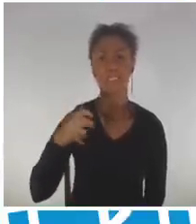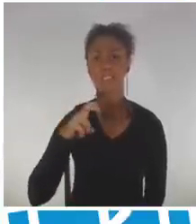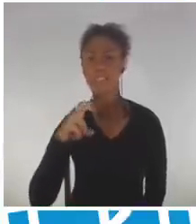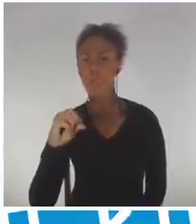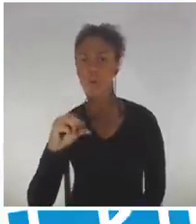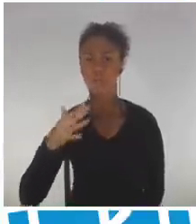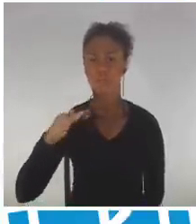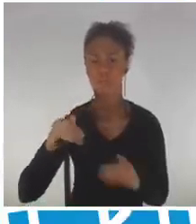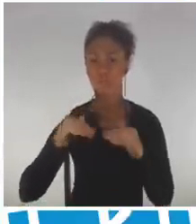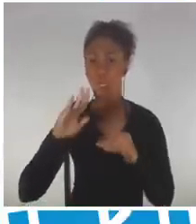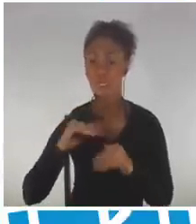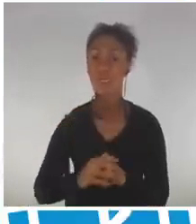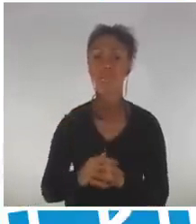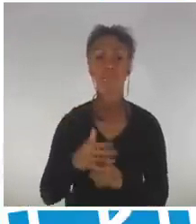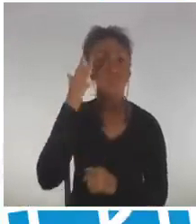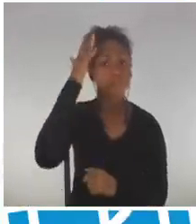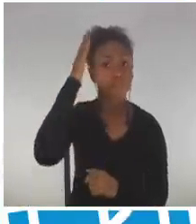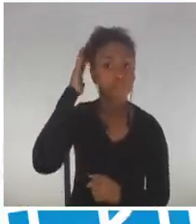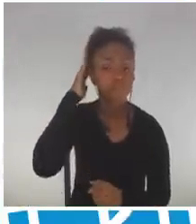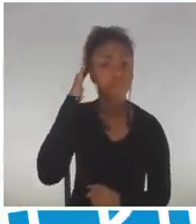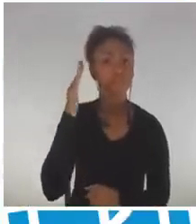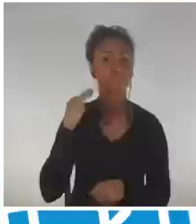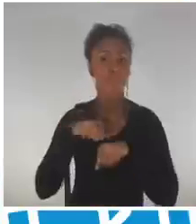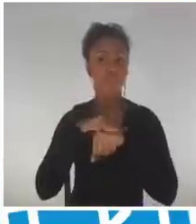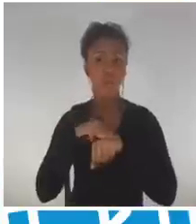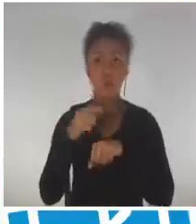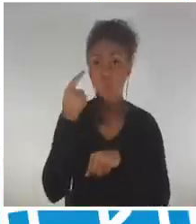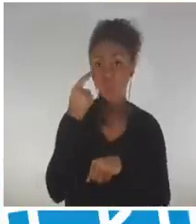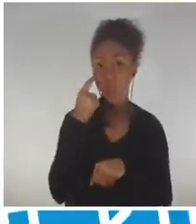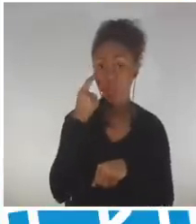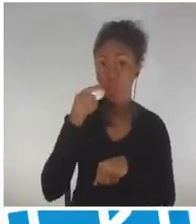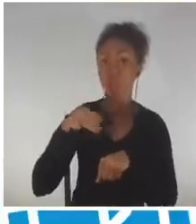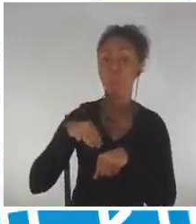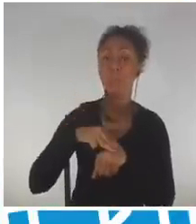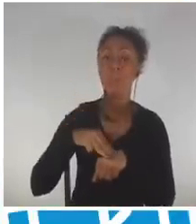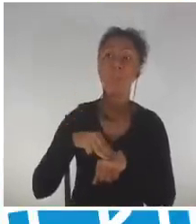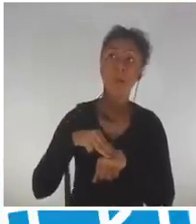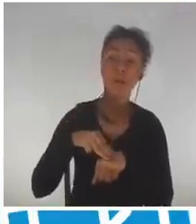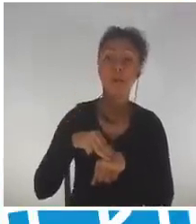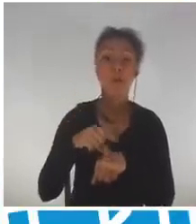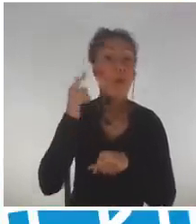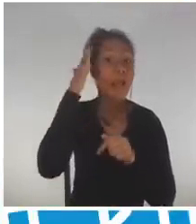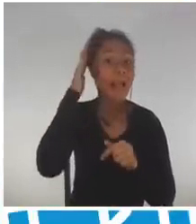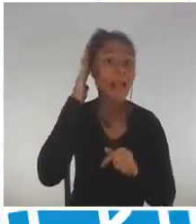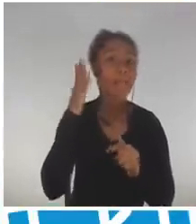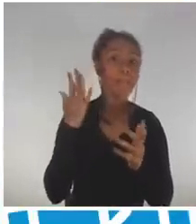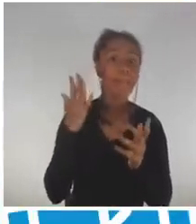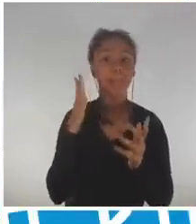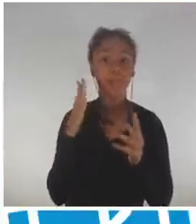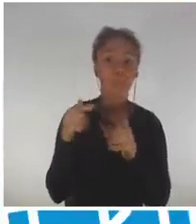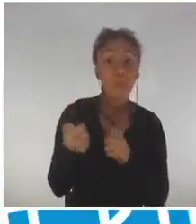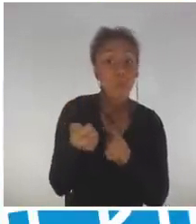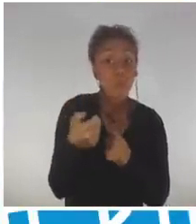Tenho cabelos castanhos, olhos castanhos, ainda não grisalhos, mas a meio caminho